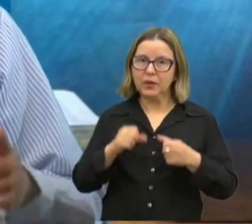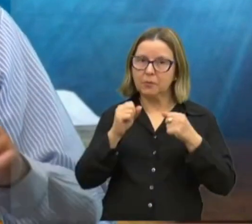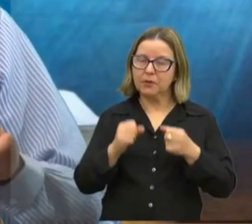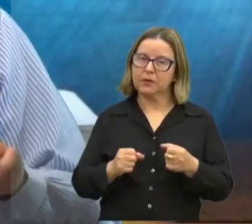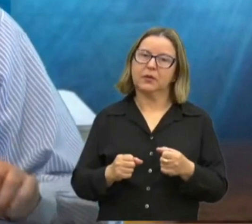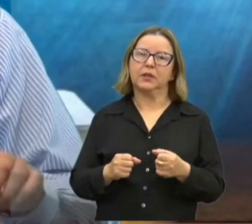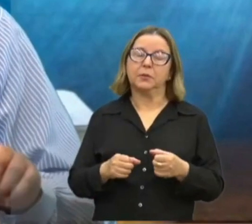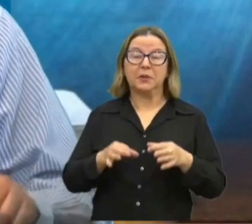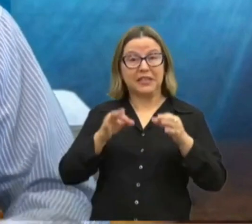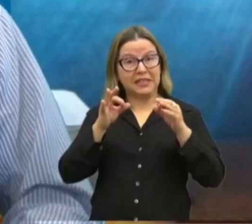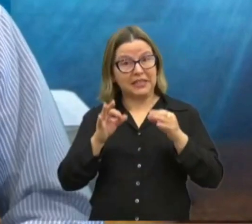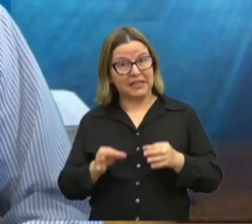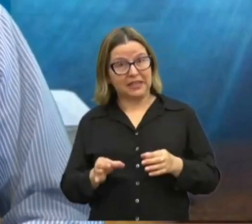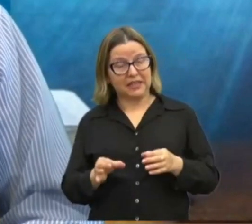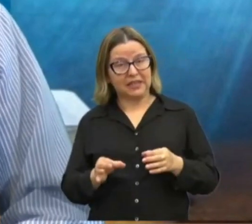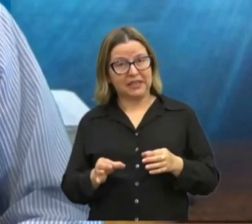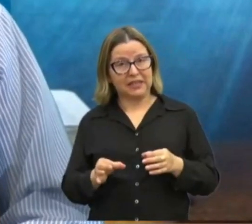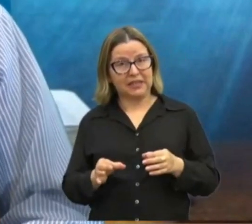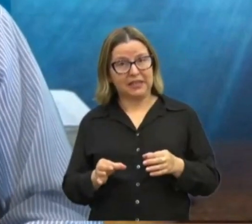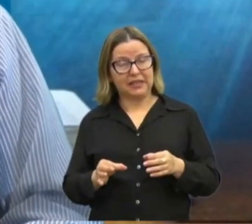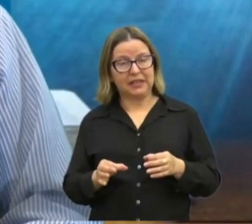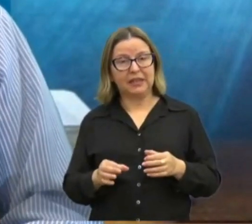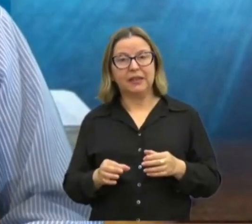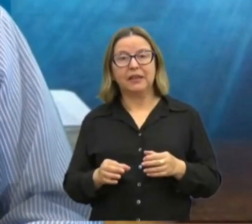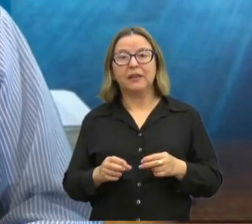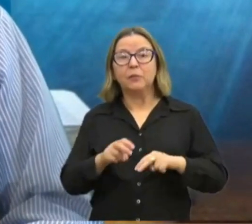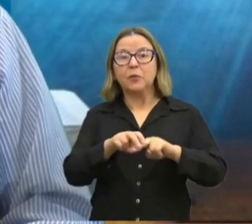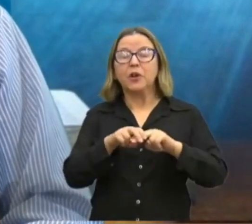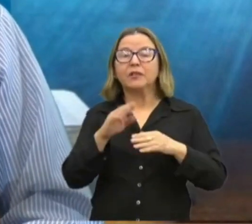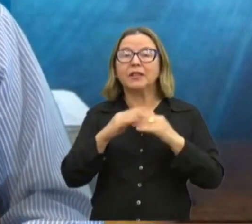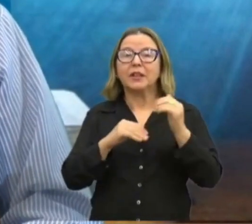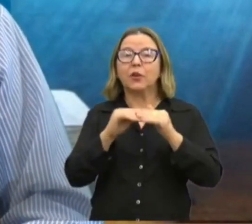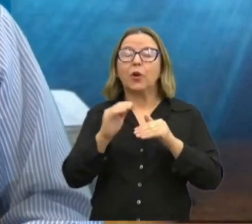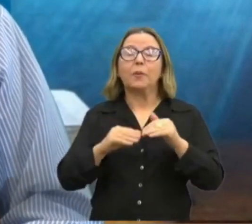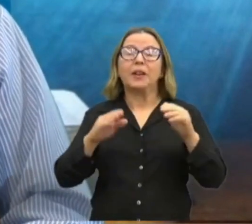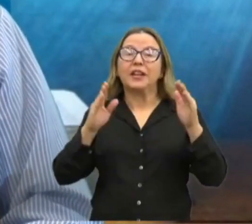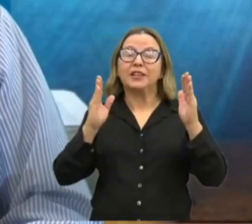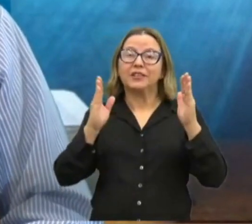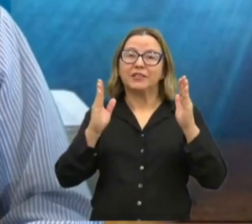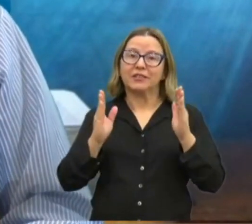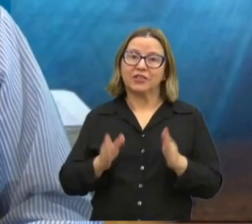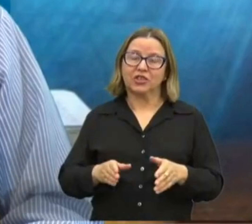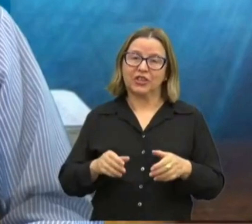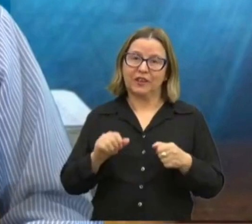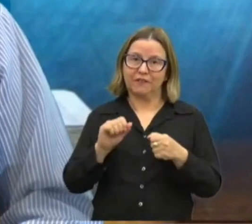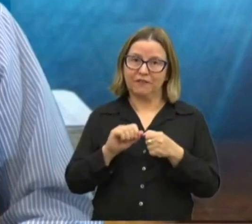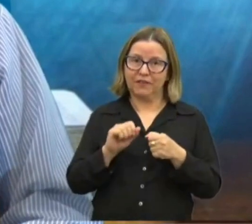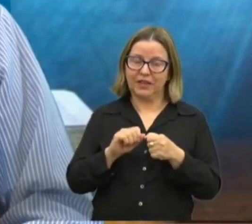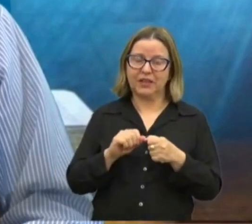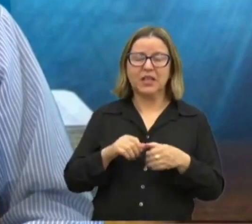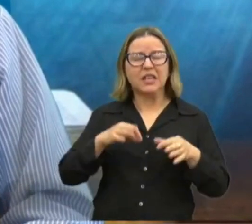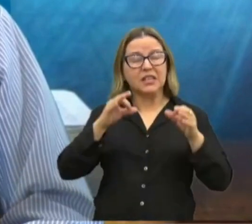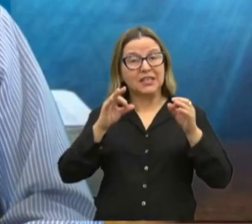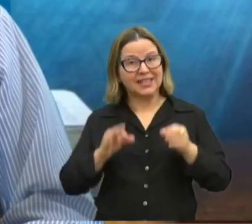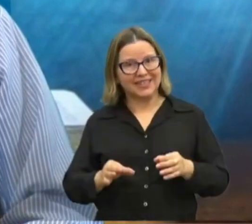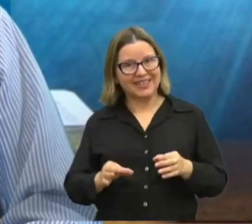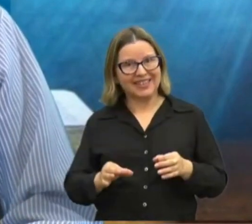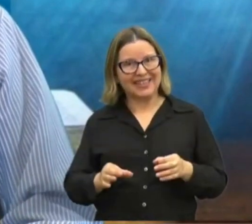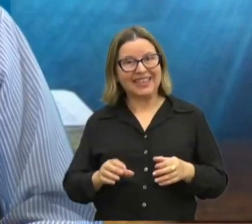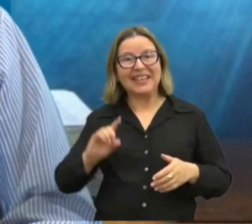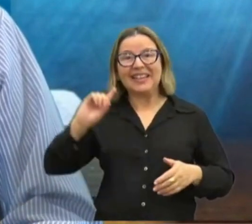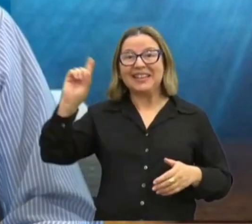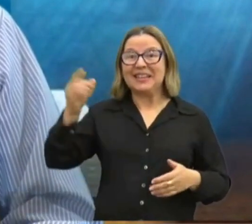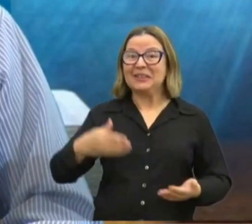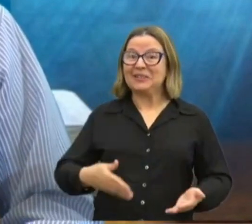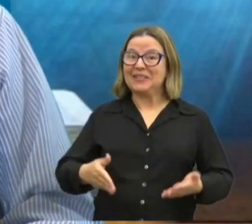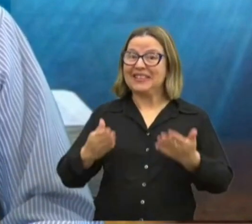vista do que já foi feito, é certo e seguro que Ele nos dará também